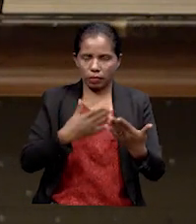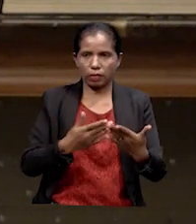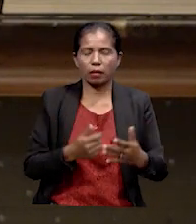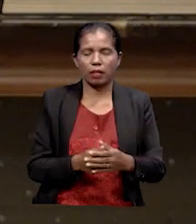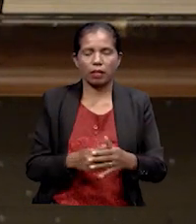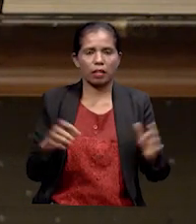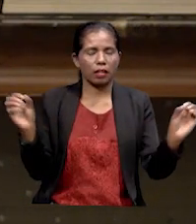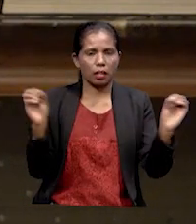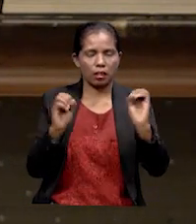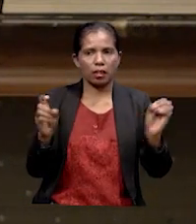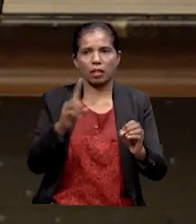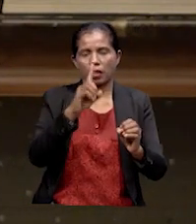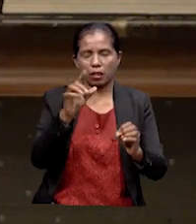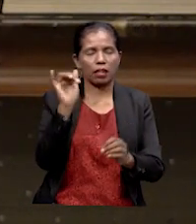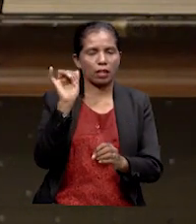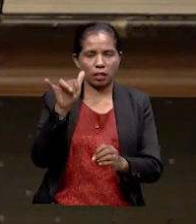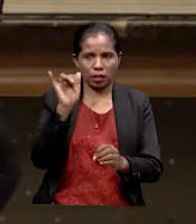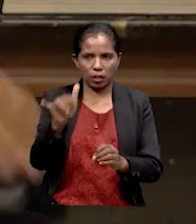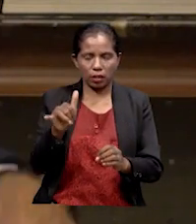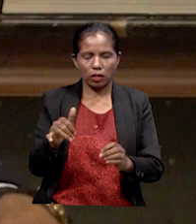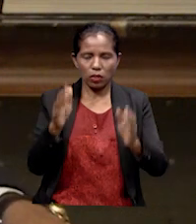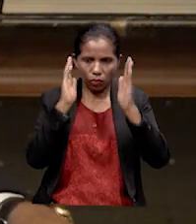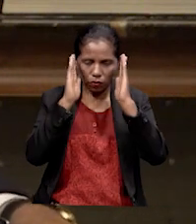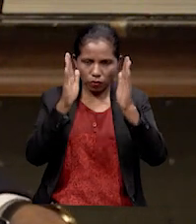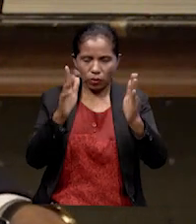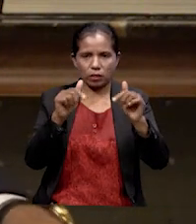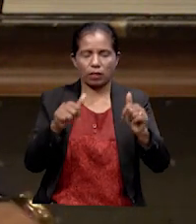La ida que la concorda o estratégia era de.